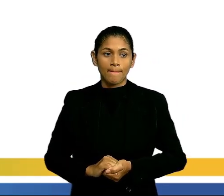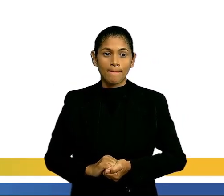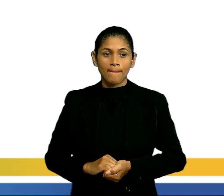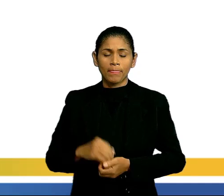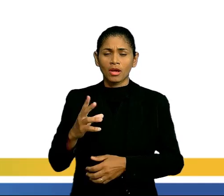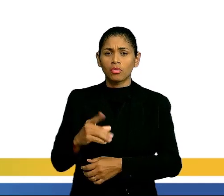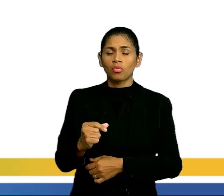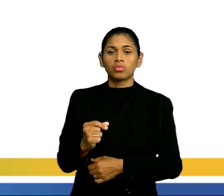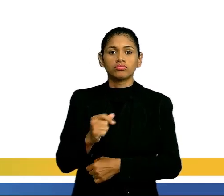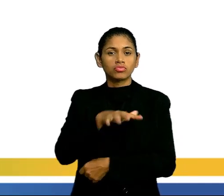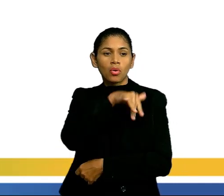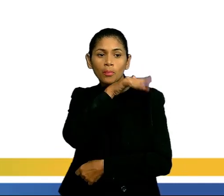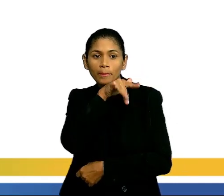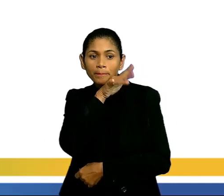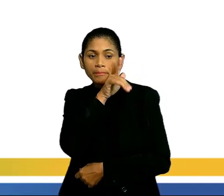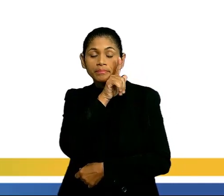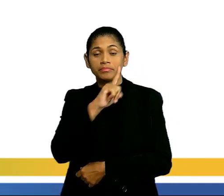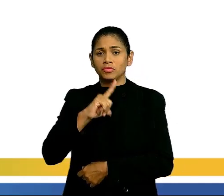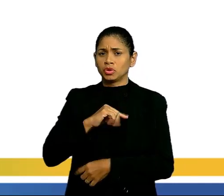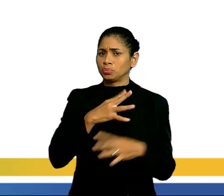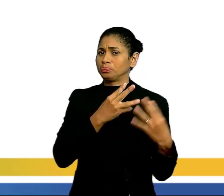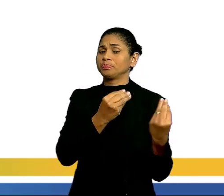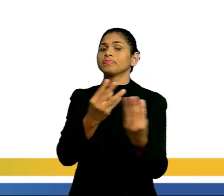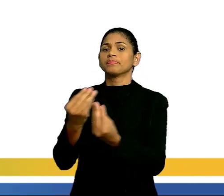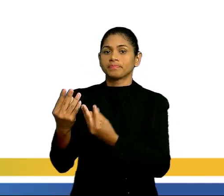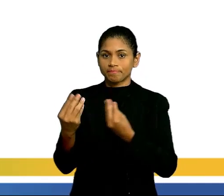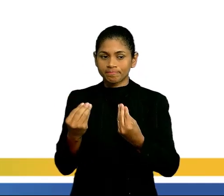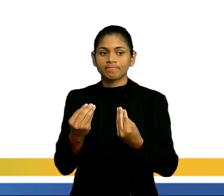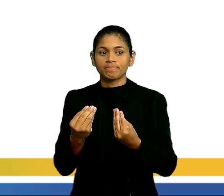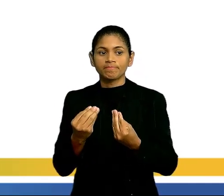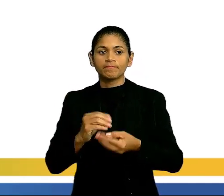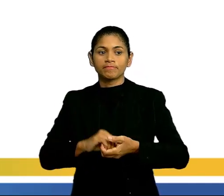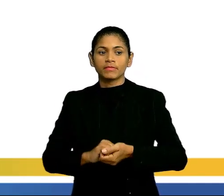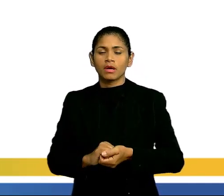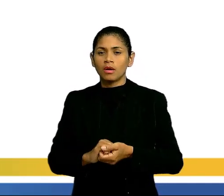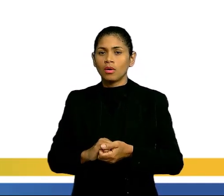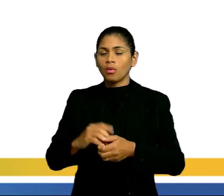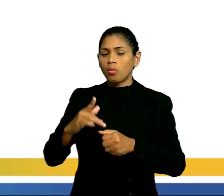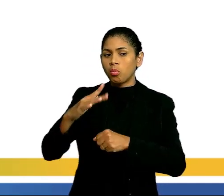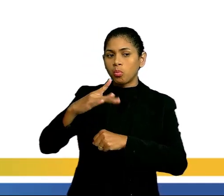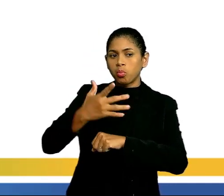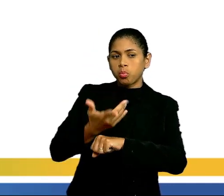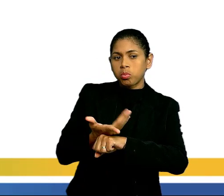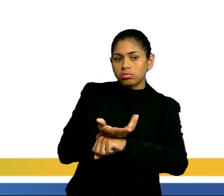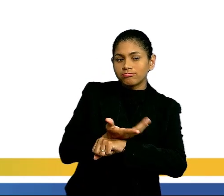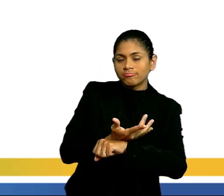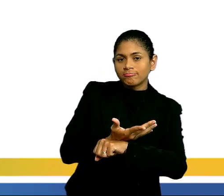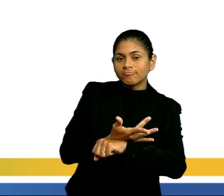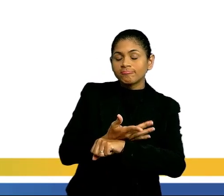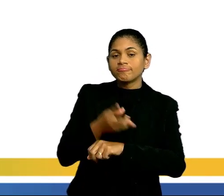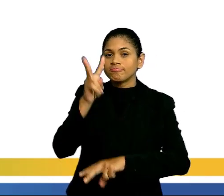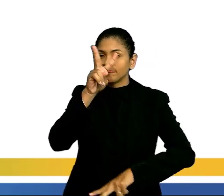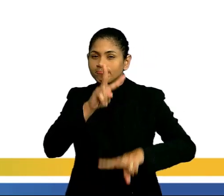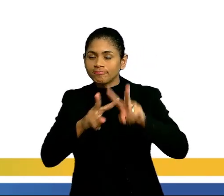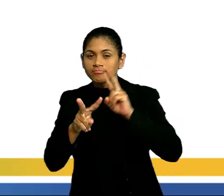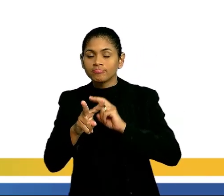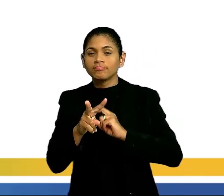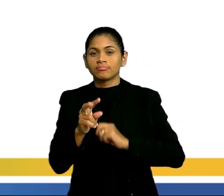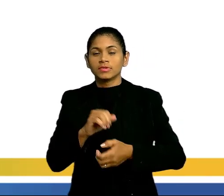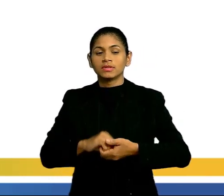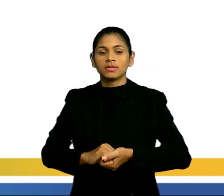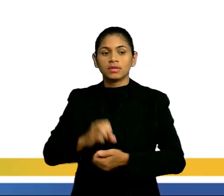Quanto aos bichos, tem-nos muito, de plumagens muito vistosas. Tem macaco até